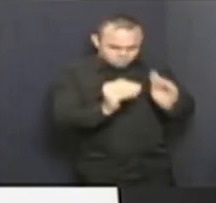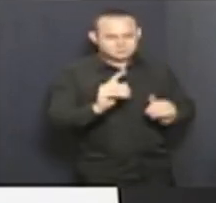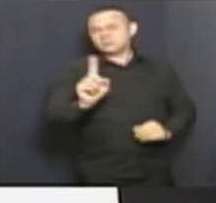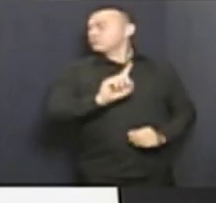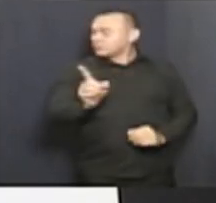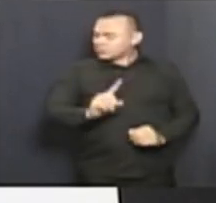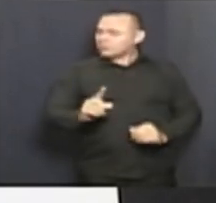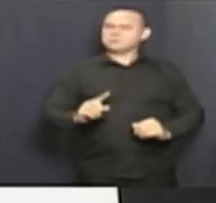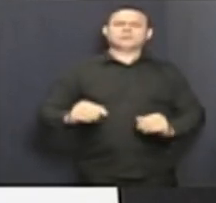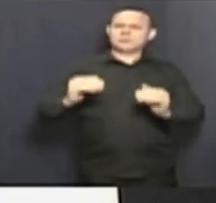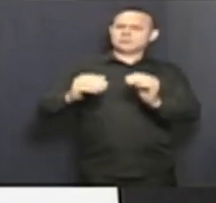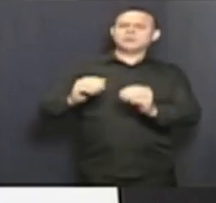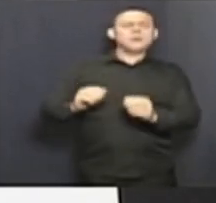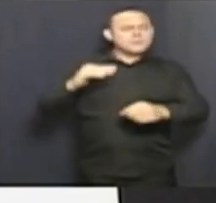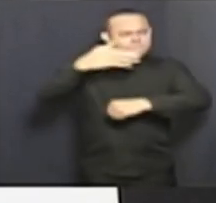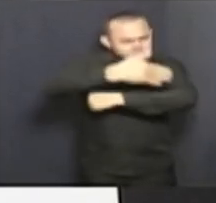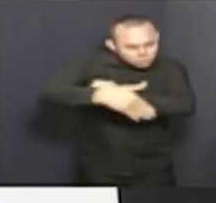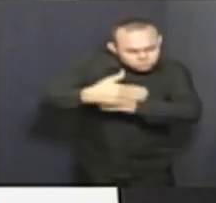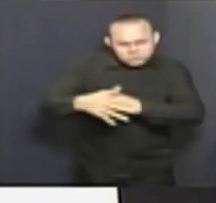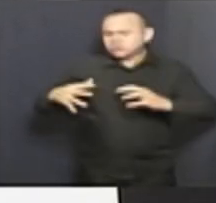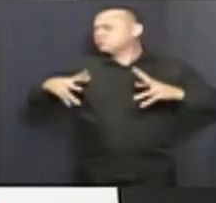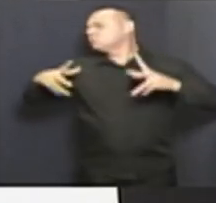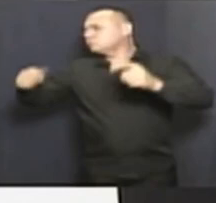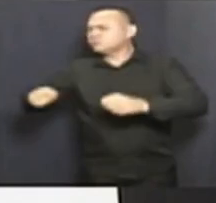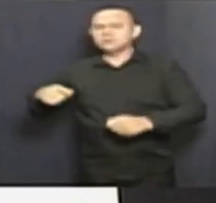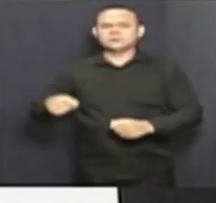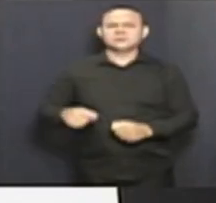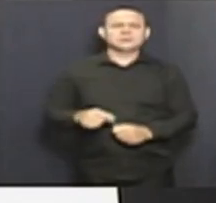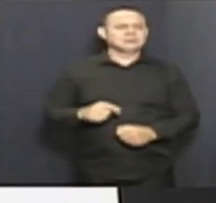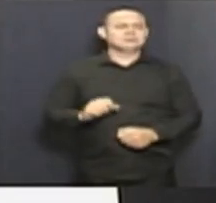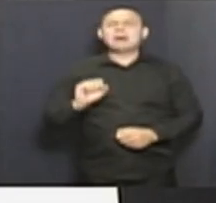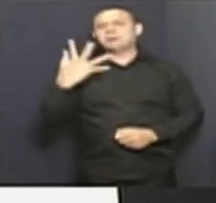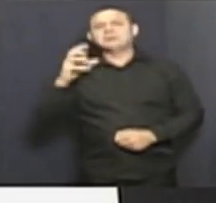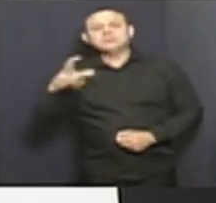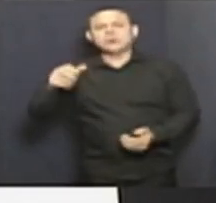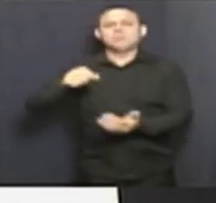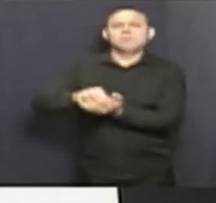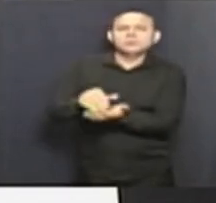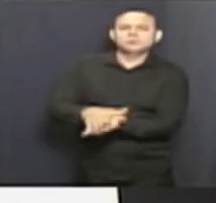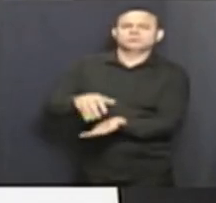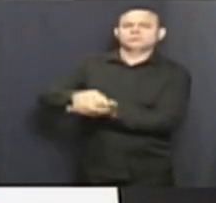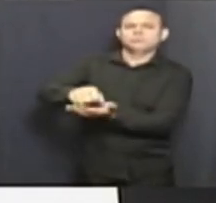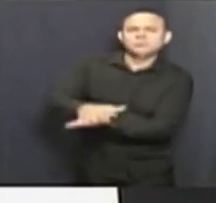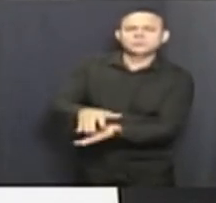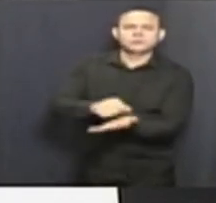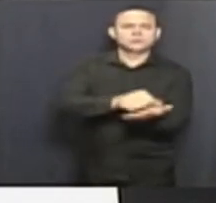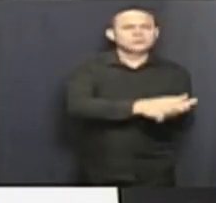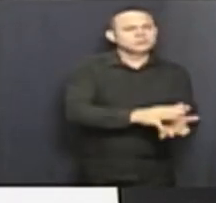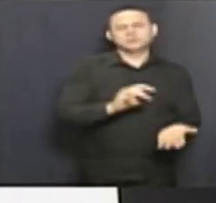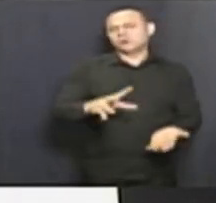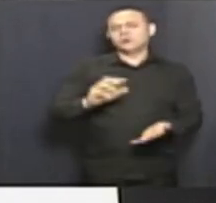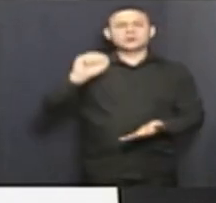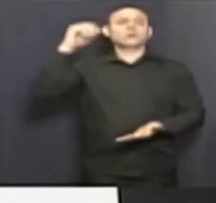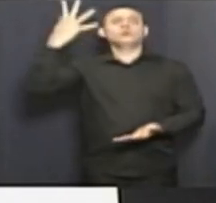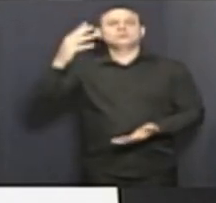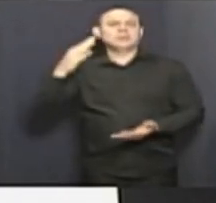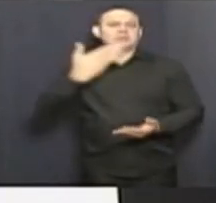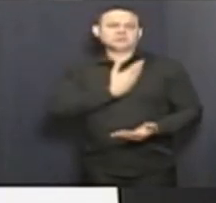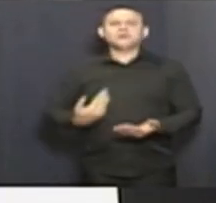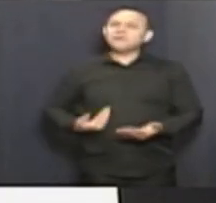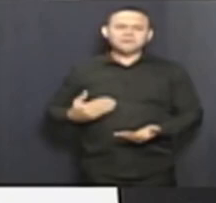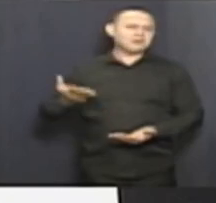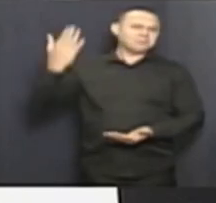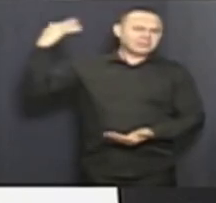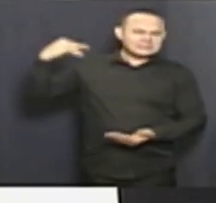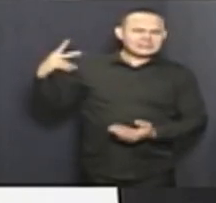não adianta você está multando mudando multando ali como ocorre que vem ocorrendo nos governos anteriores no governo atual também